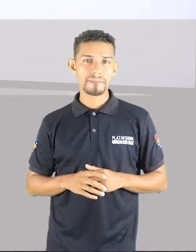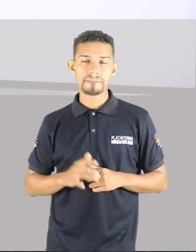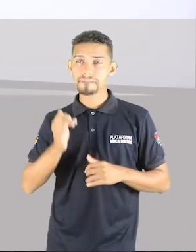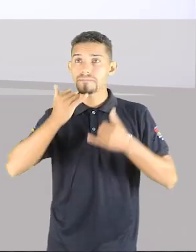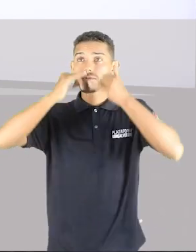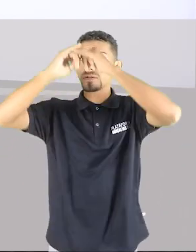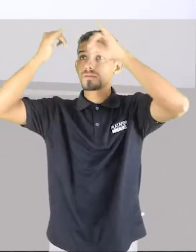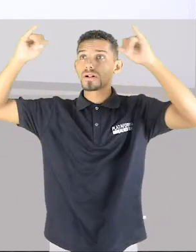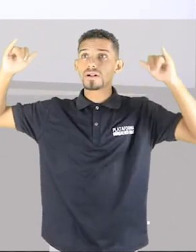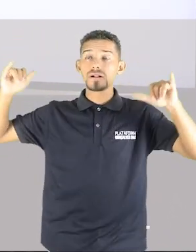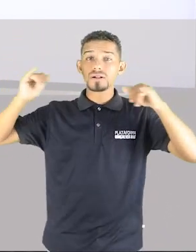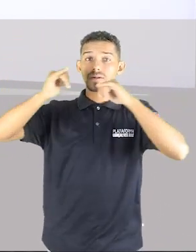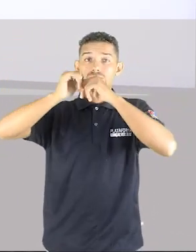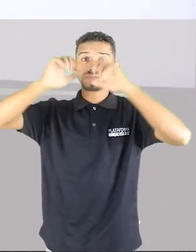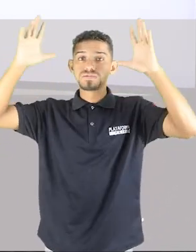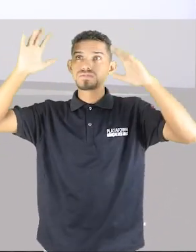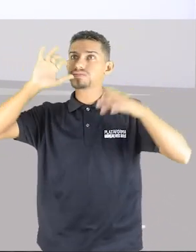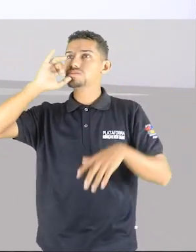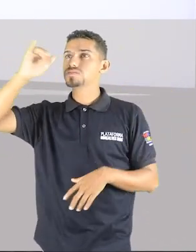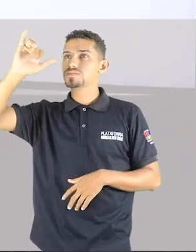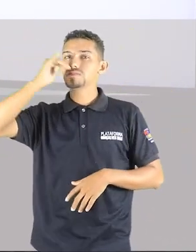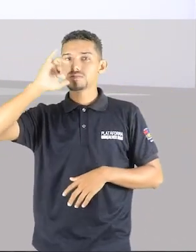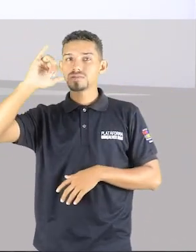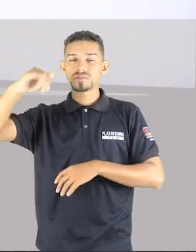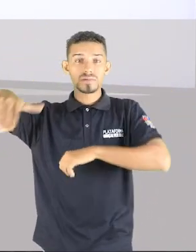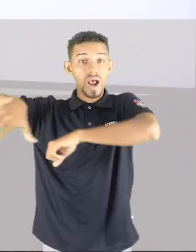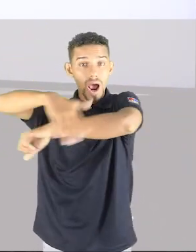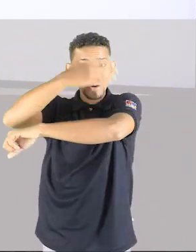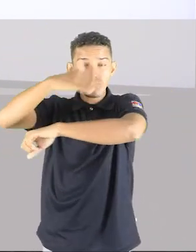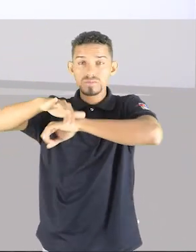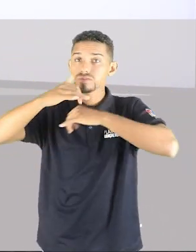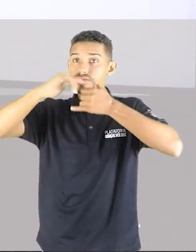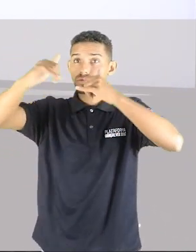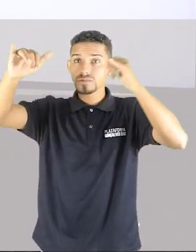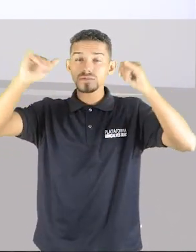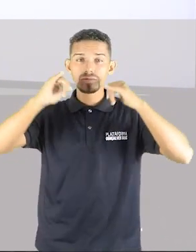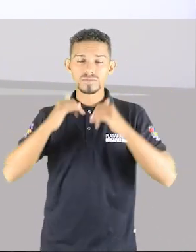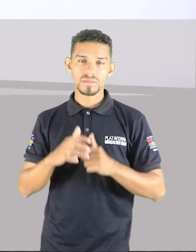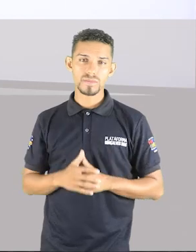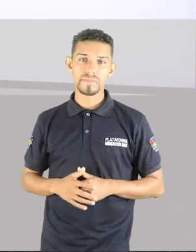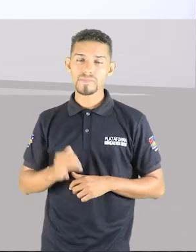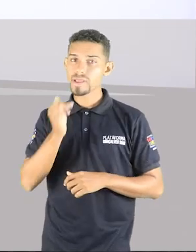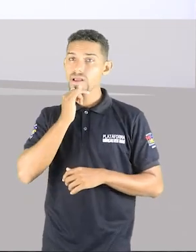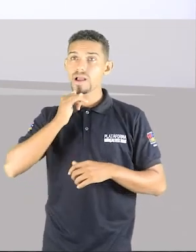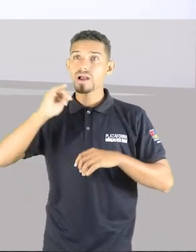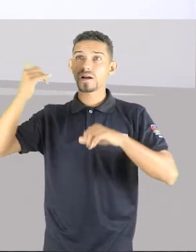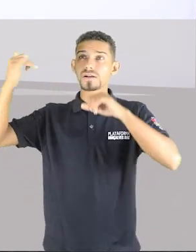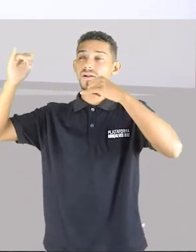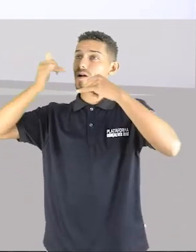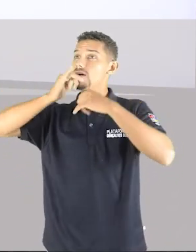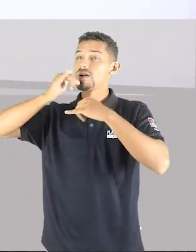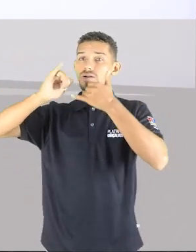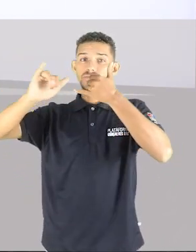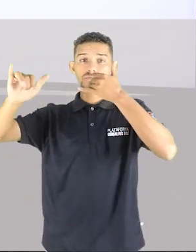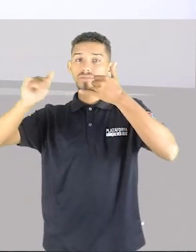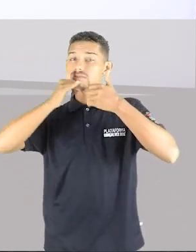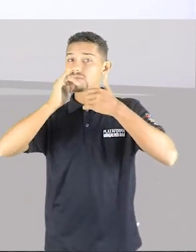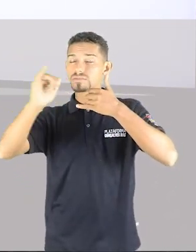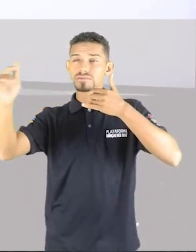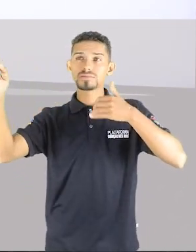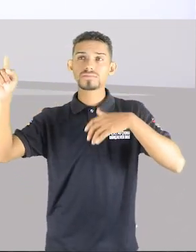um um curto circuito na rede elétrica daua que você mora que a corrente elétrica